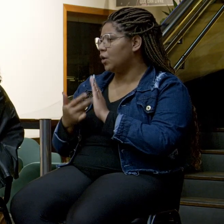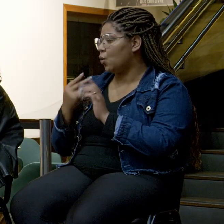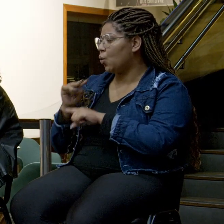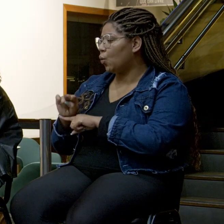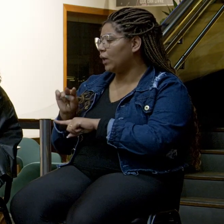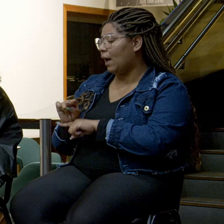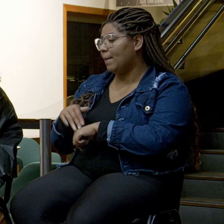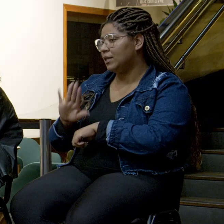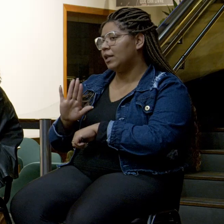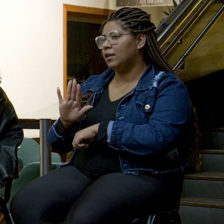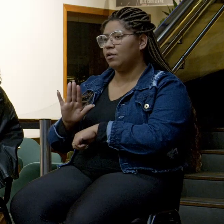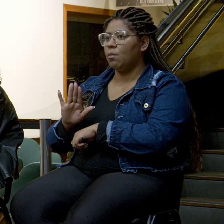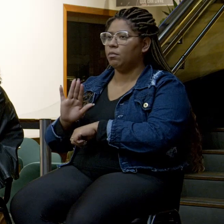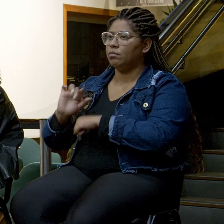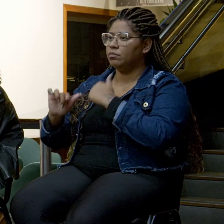sua vida de artista.